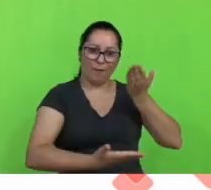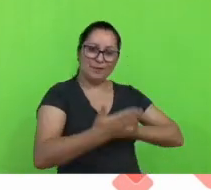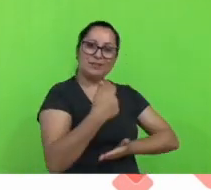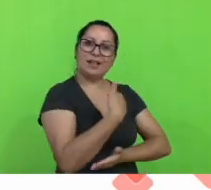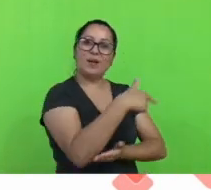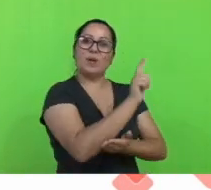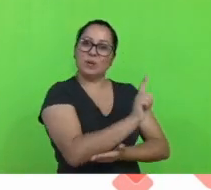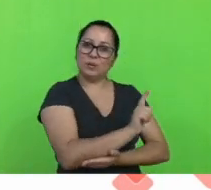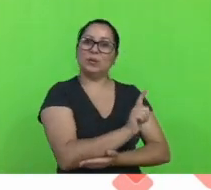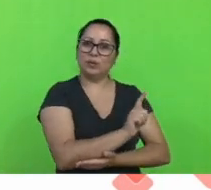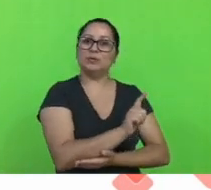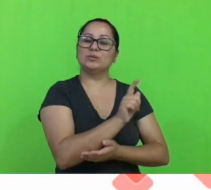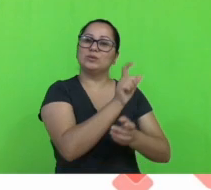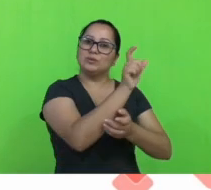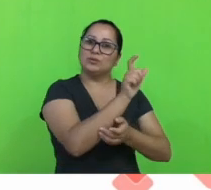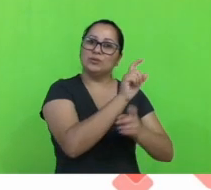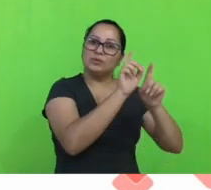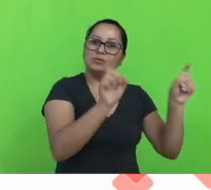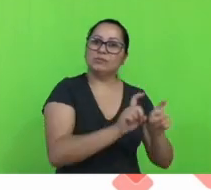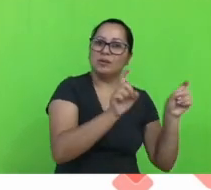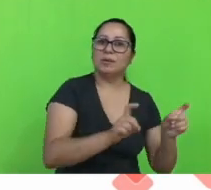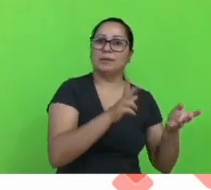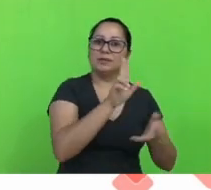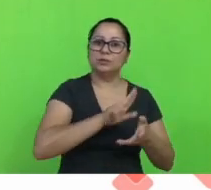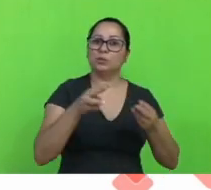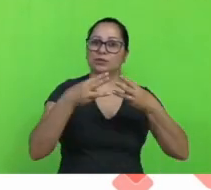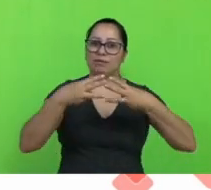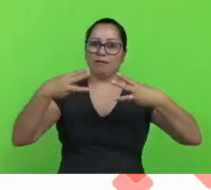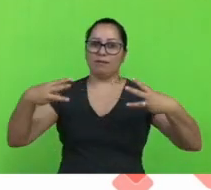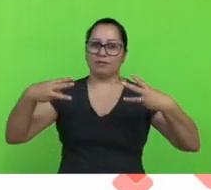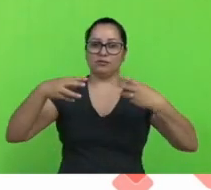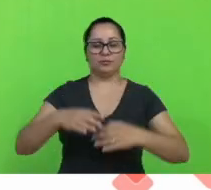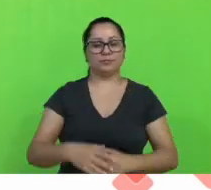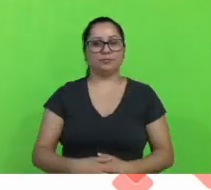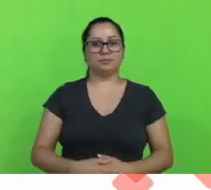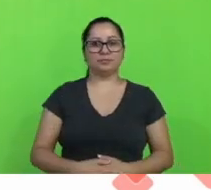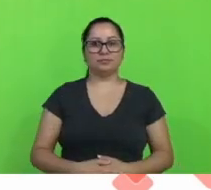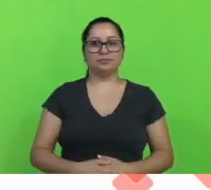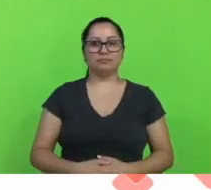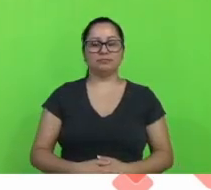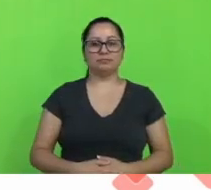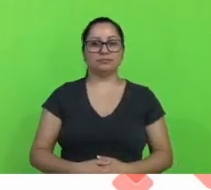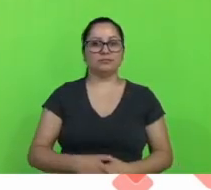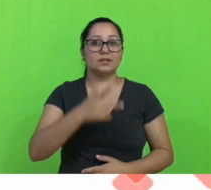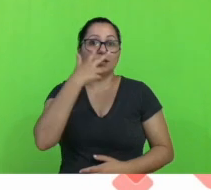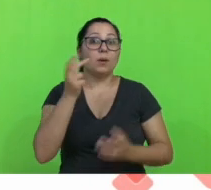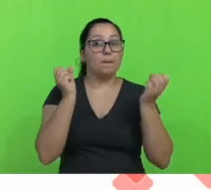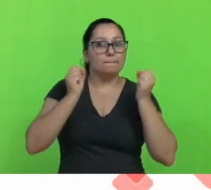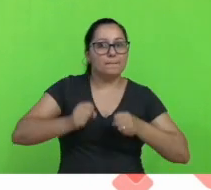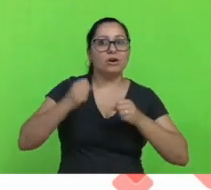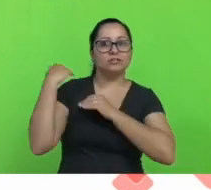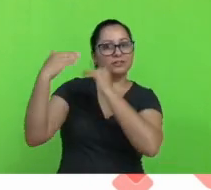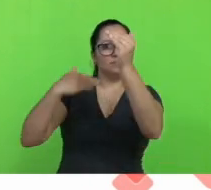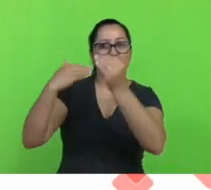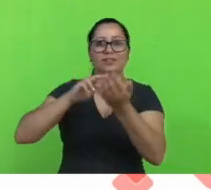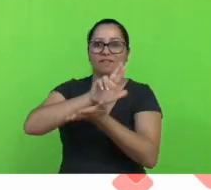os outros equipamentos através, então, da utilização da rede. Isso permite o desenvolvimento de uma série